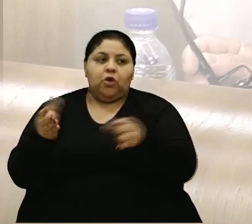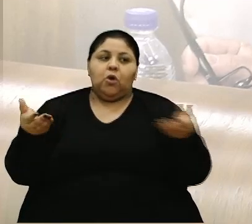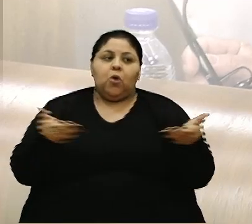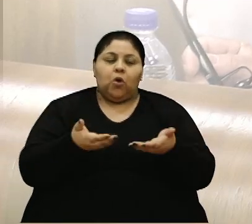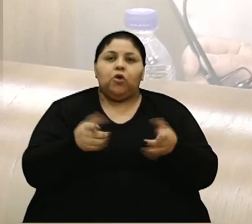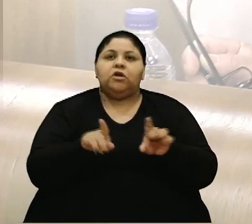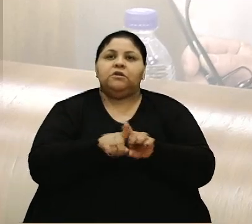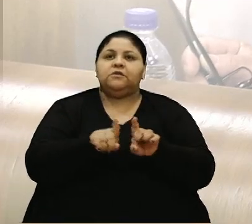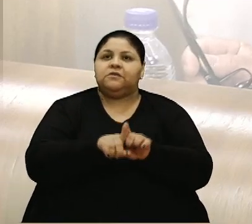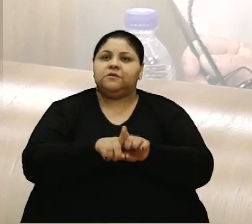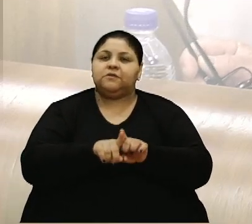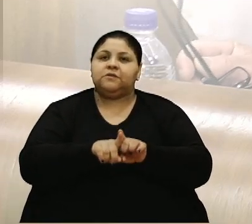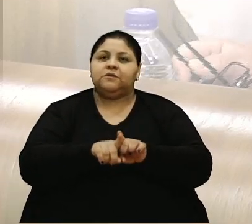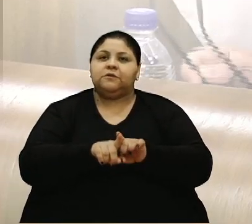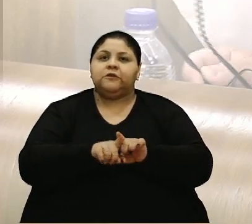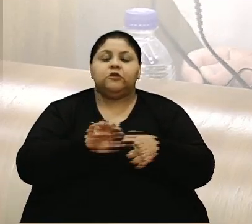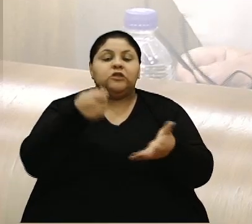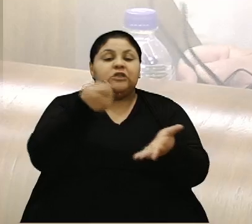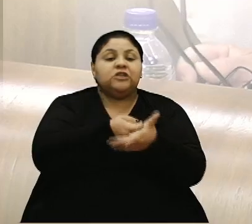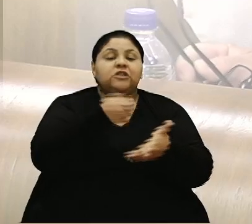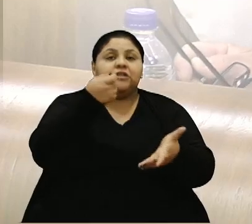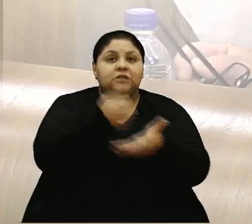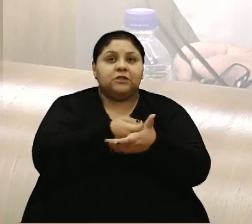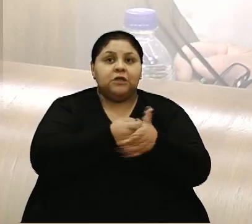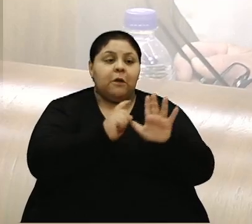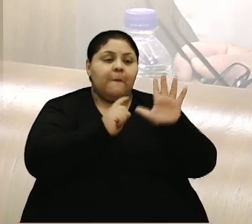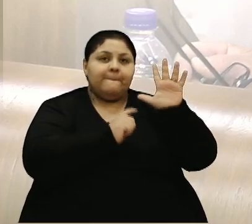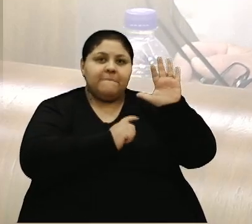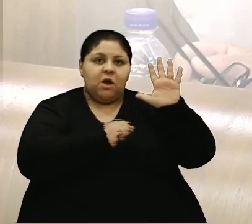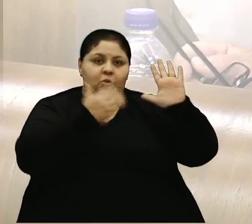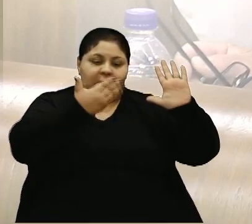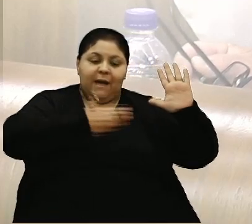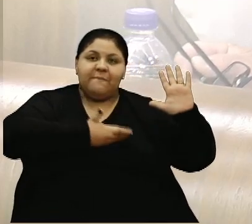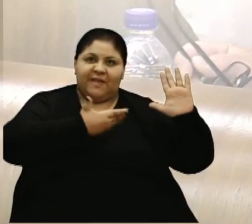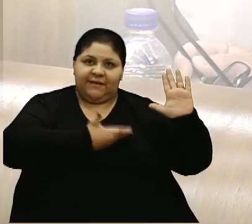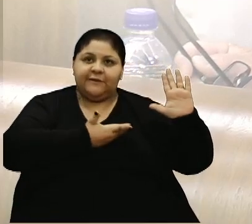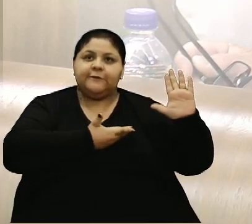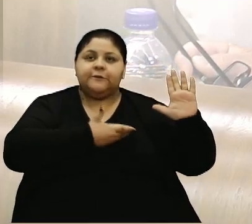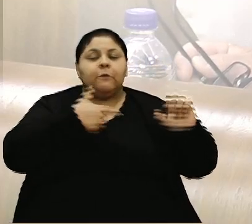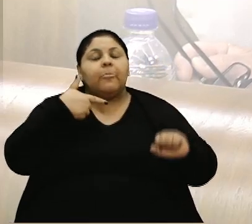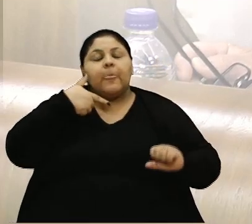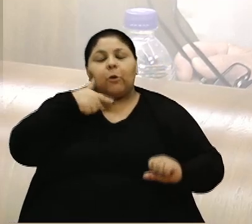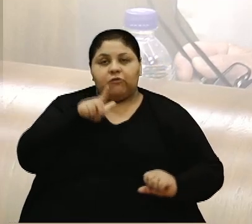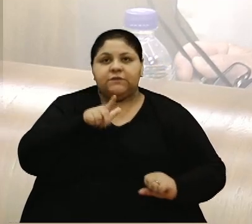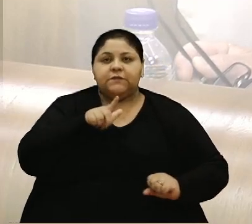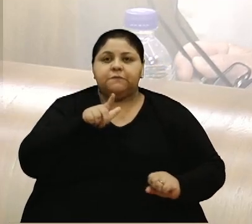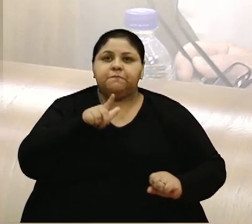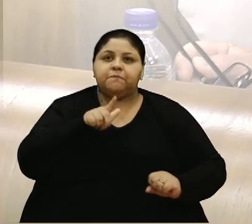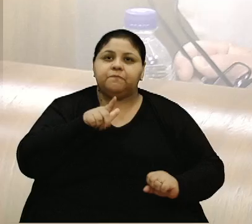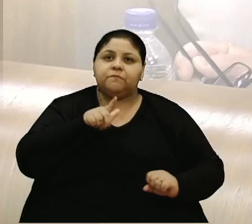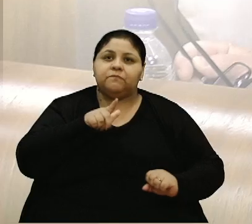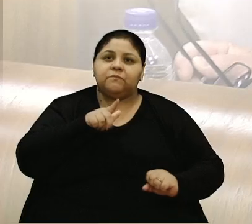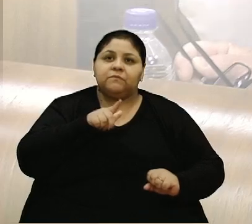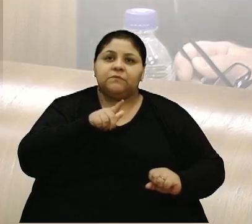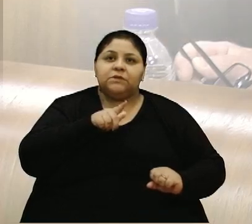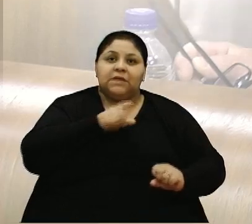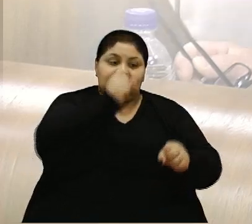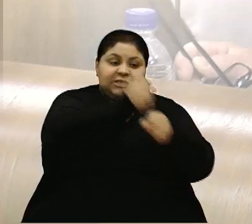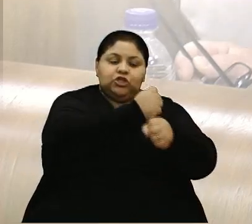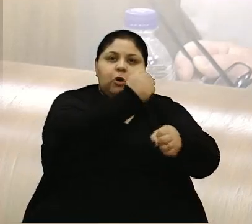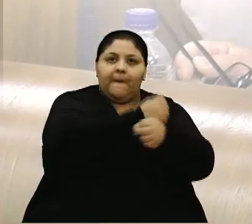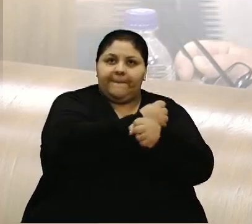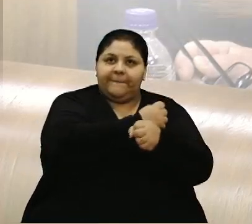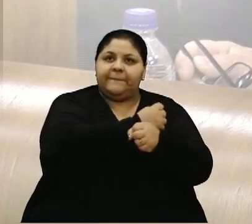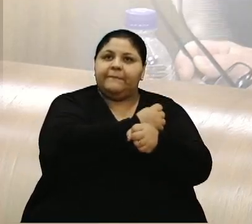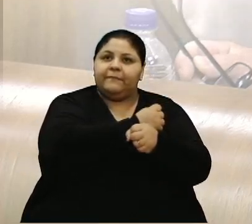estamos numa luta para que o Mão Amiga consiga fazer as reformas